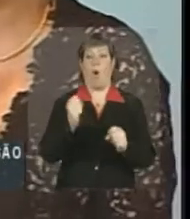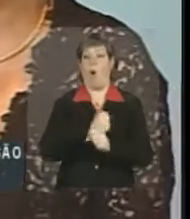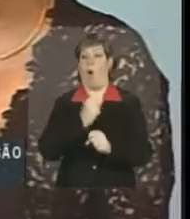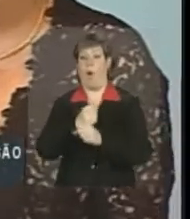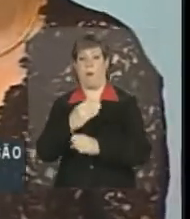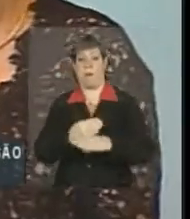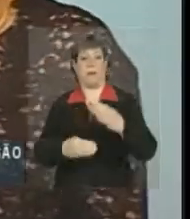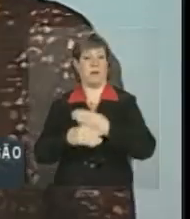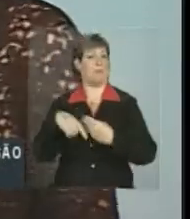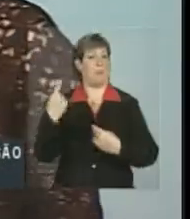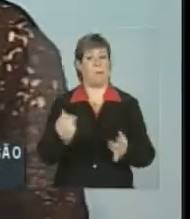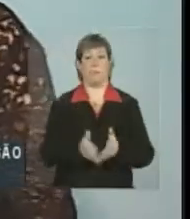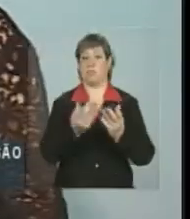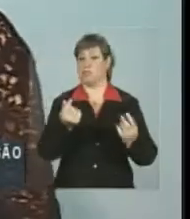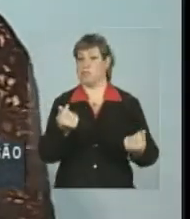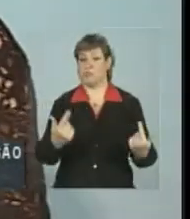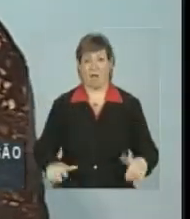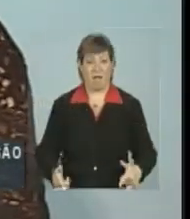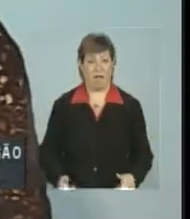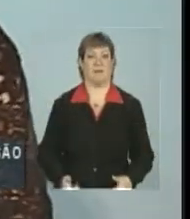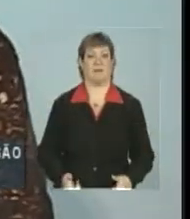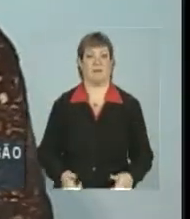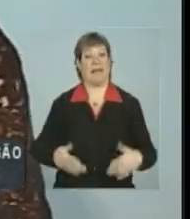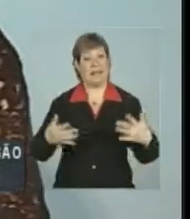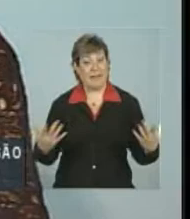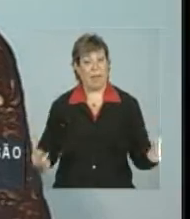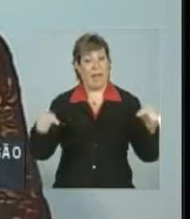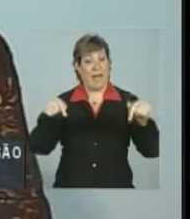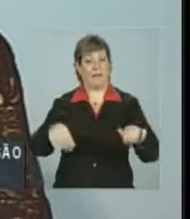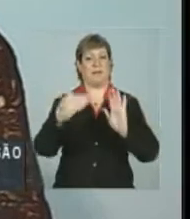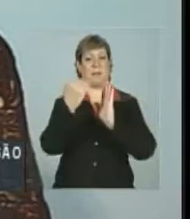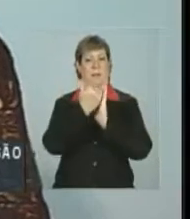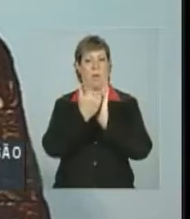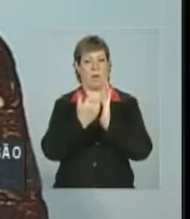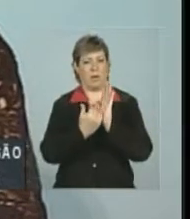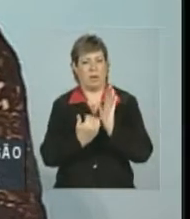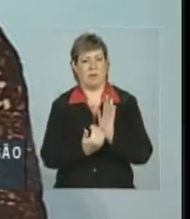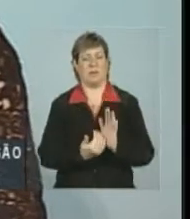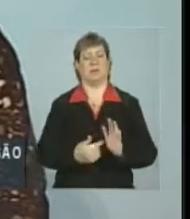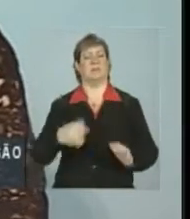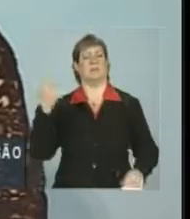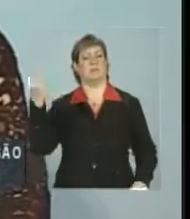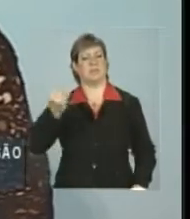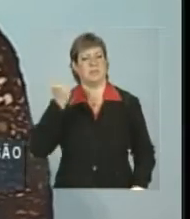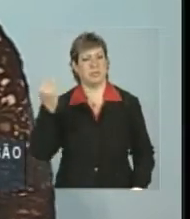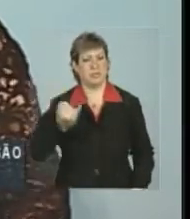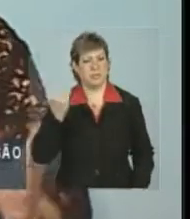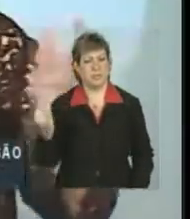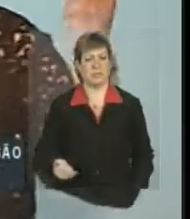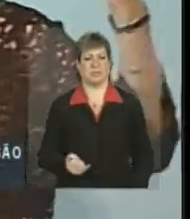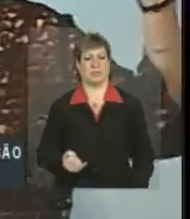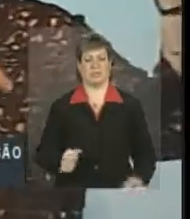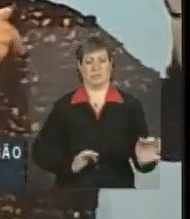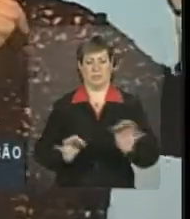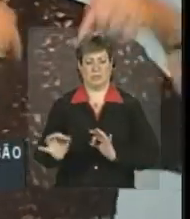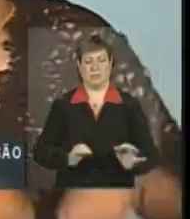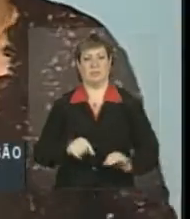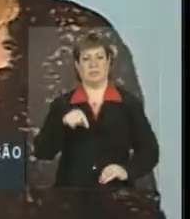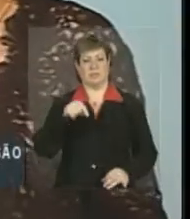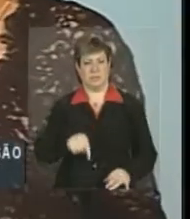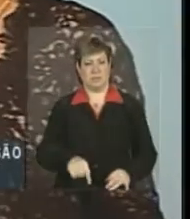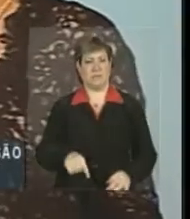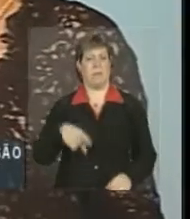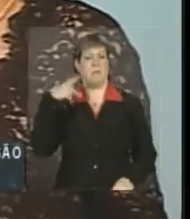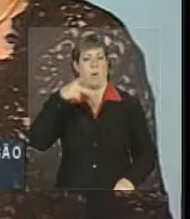construção. Por isso, esse programa é também um programa que reconhece a obrigação